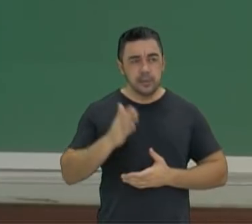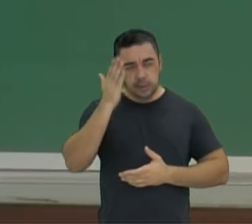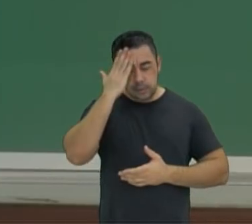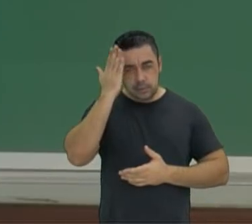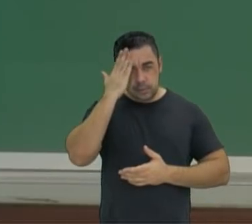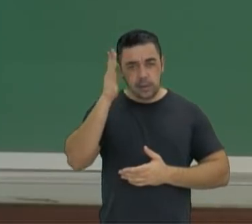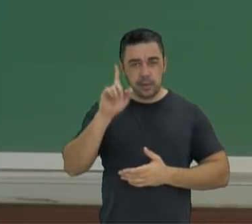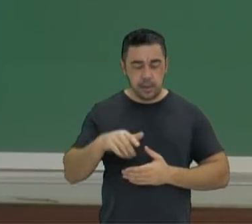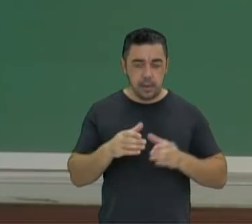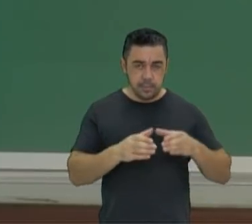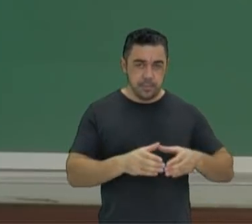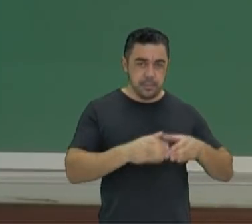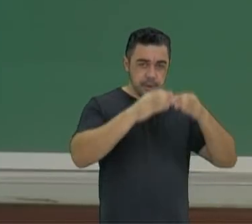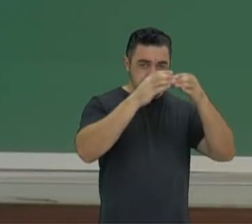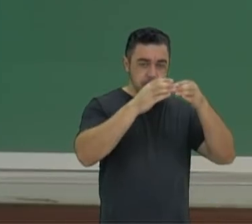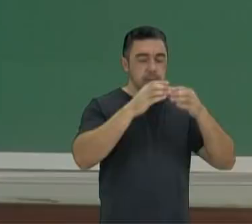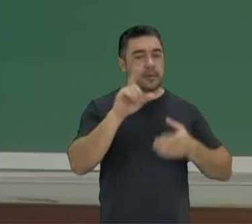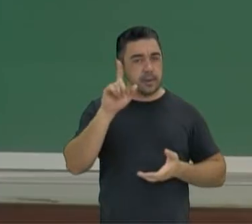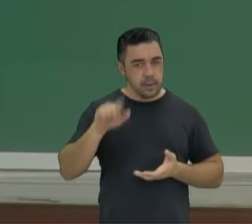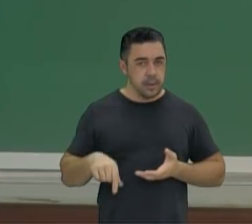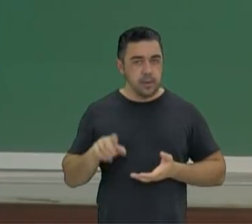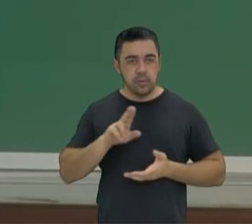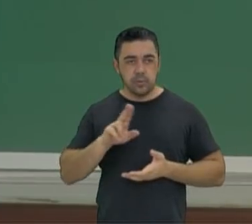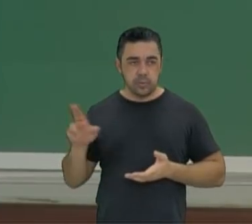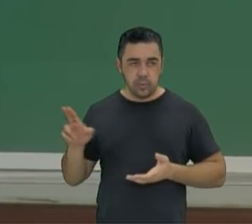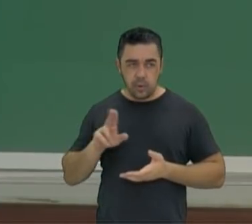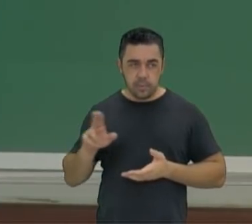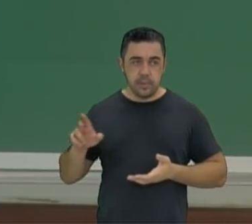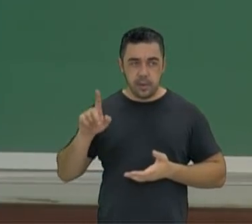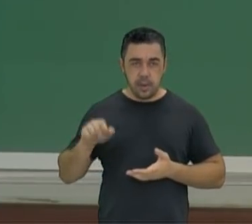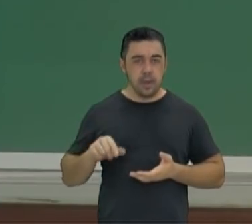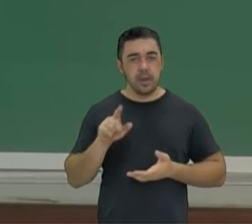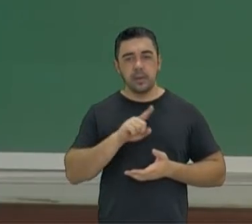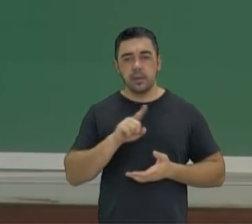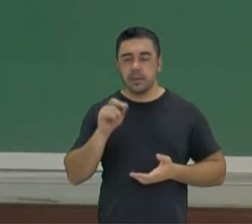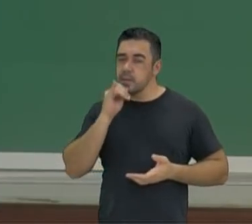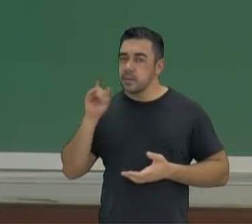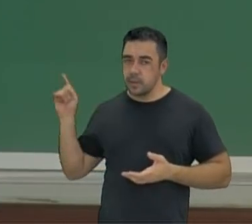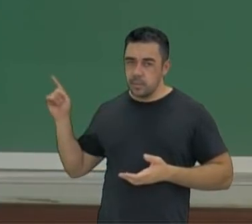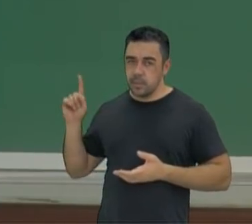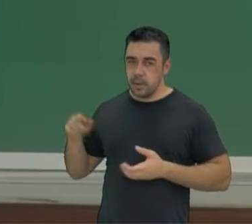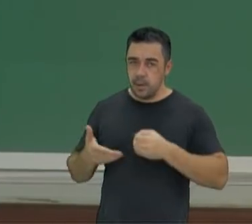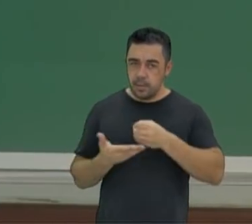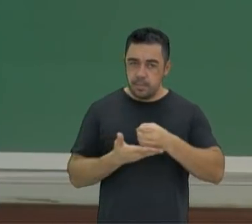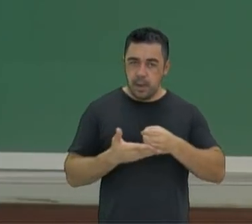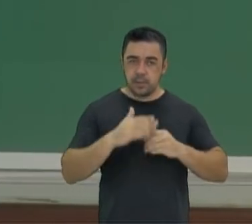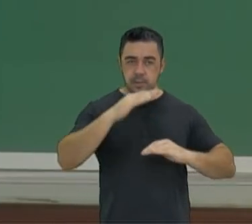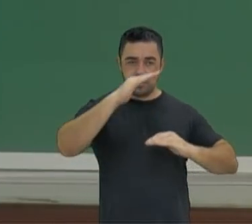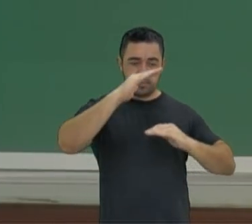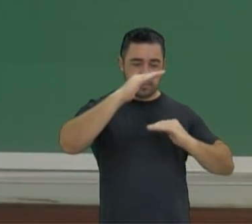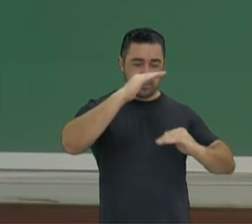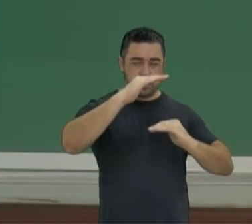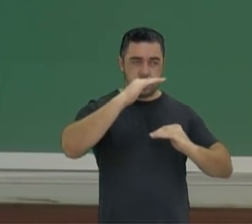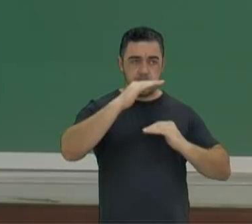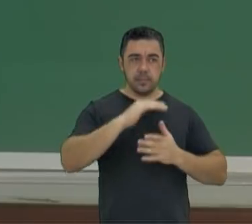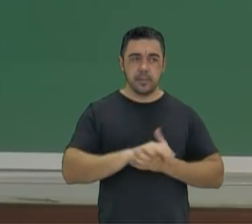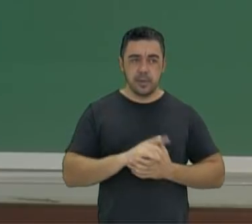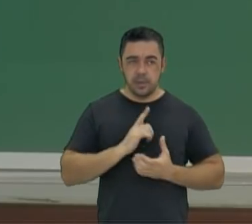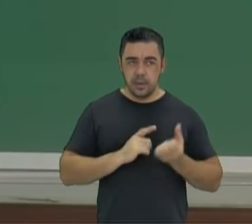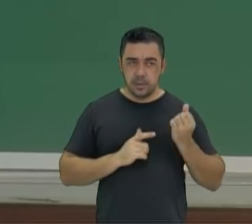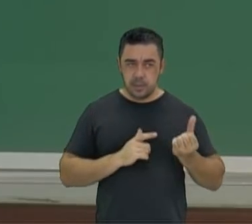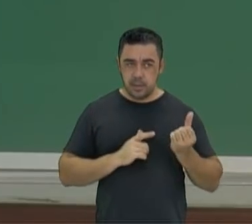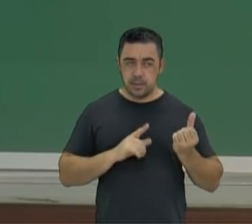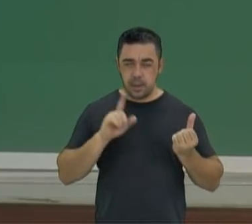é um prisma e o nome dele vai ser a partir da base dele. Se é um hexágono, então eu tenho um